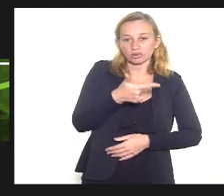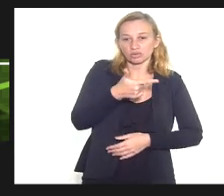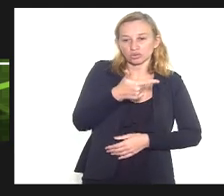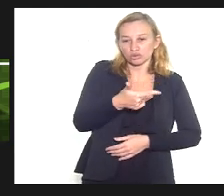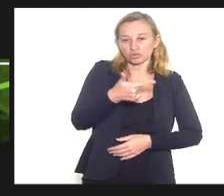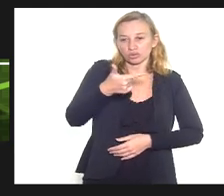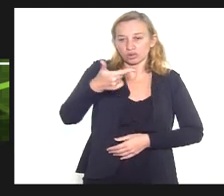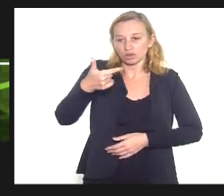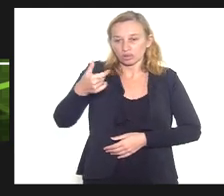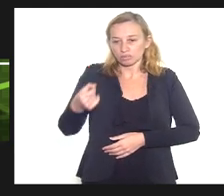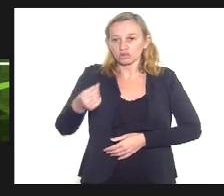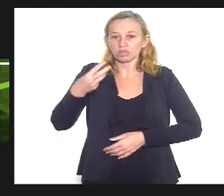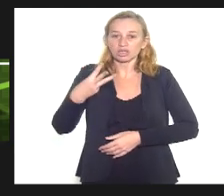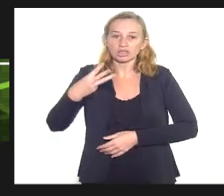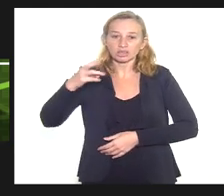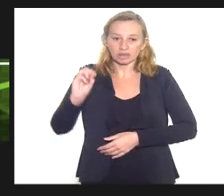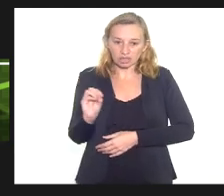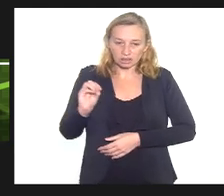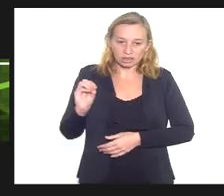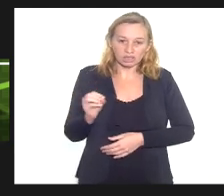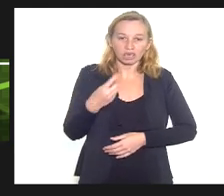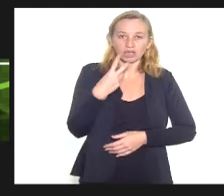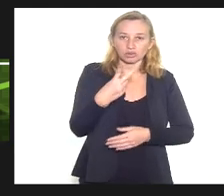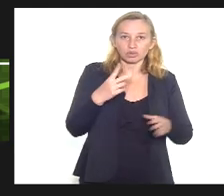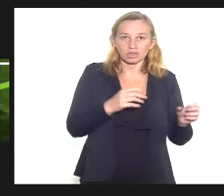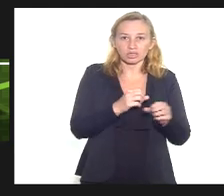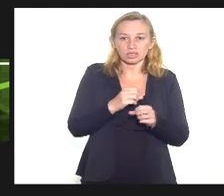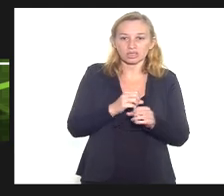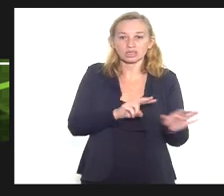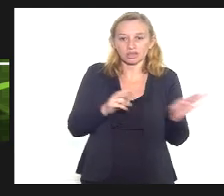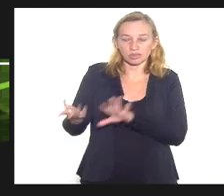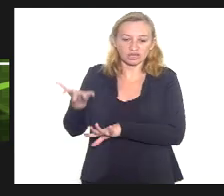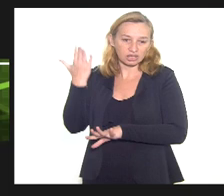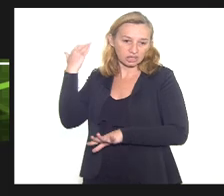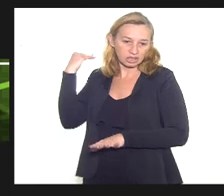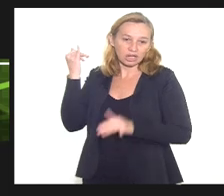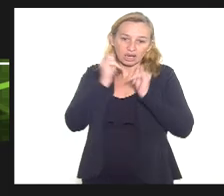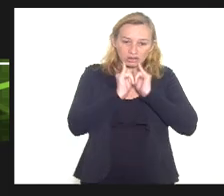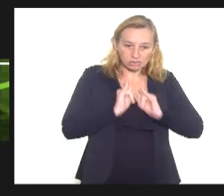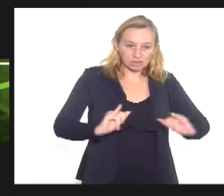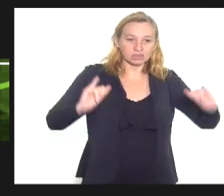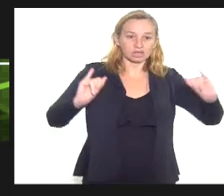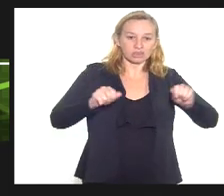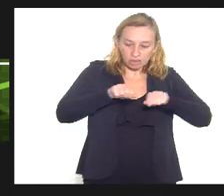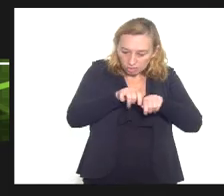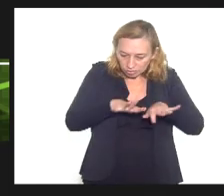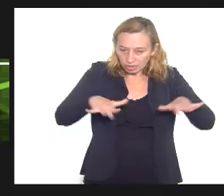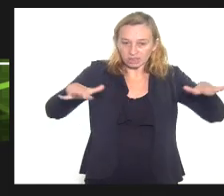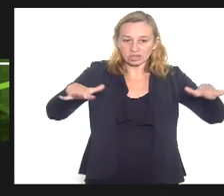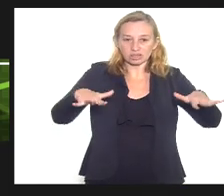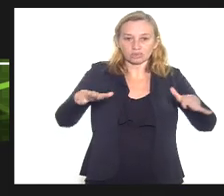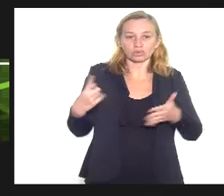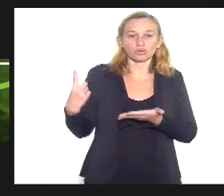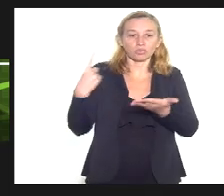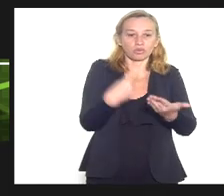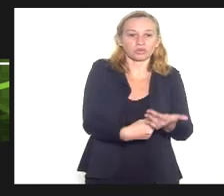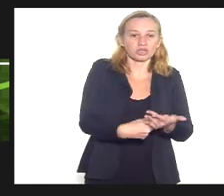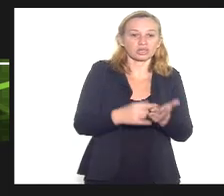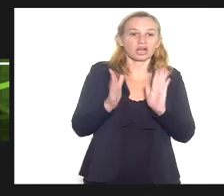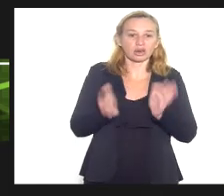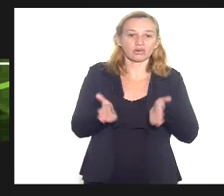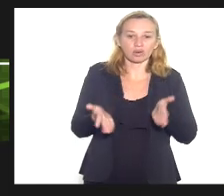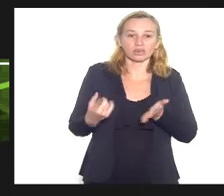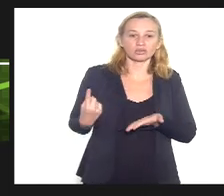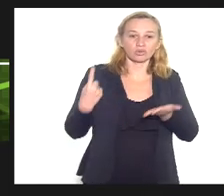2030. Recentemente, há duas semanas atrás, anunciamos a ampliação desse compromisso, onde nós agora temos